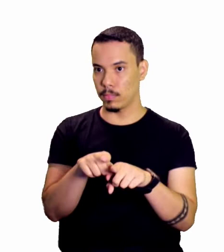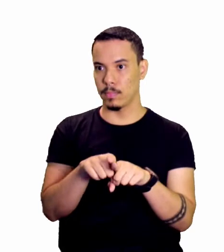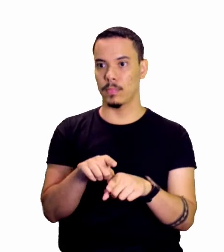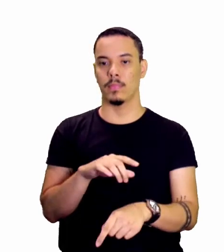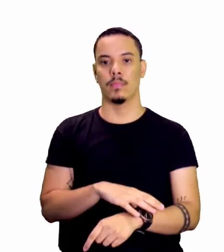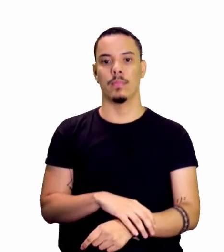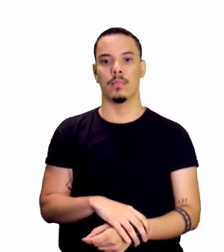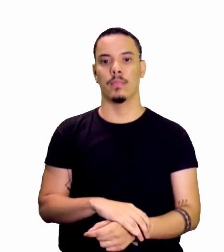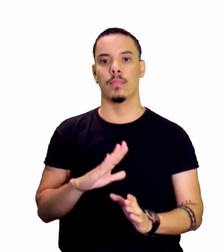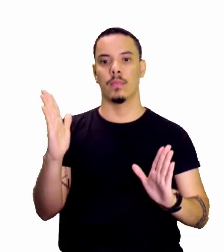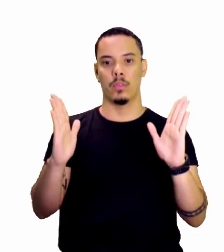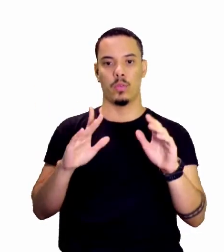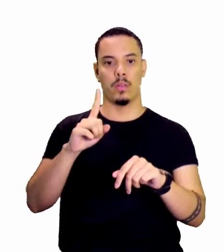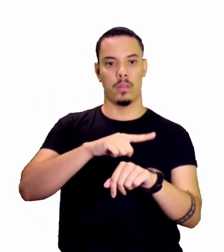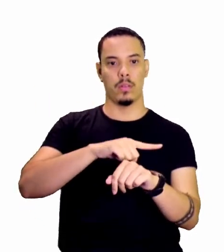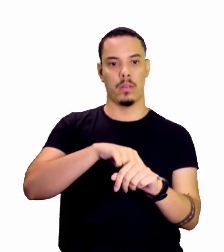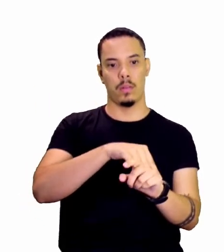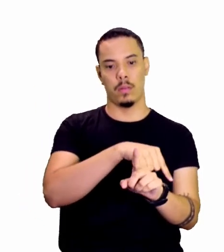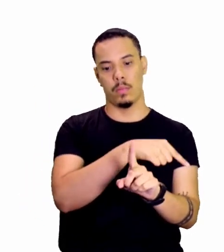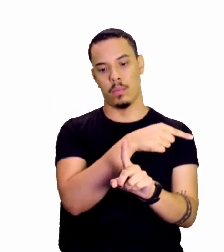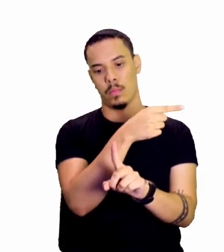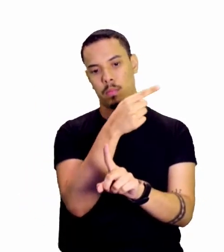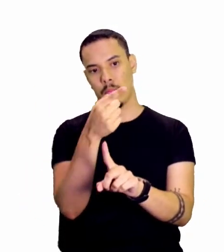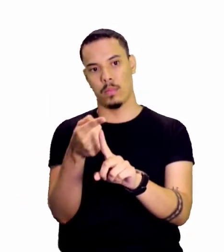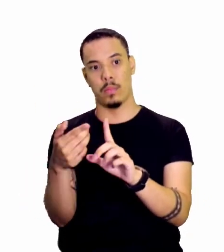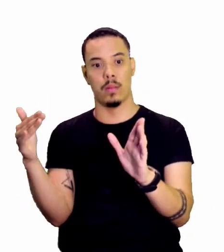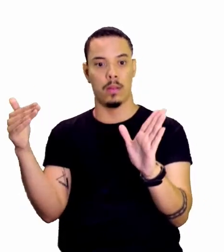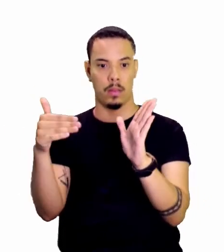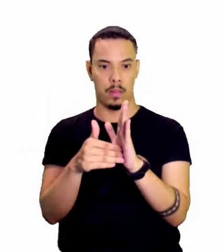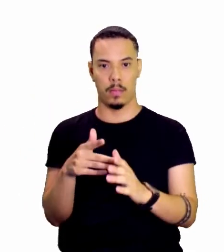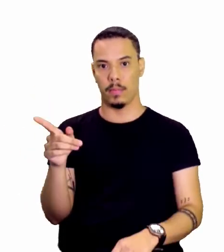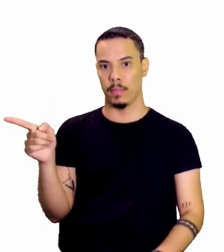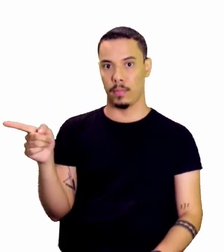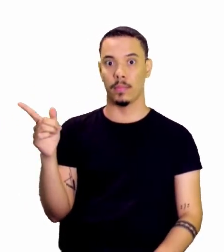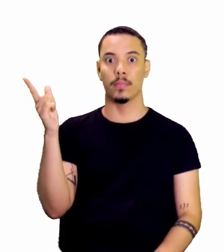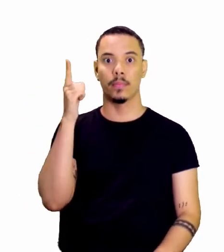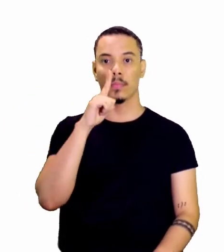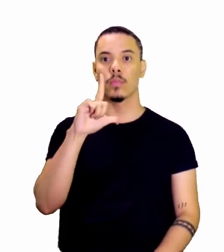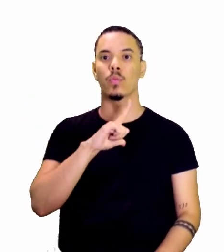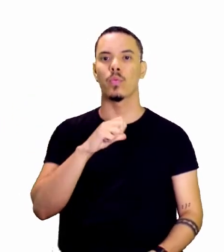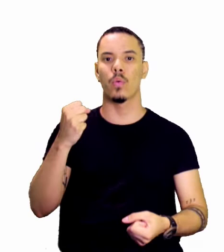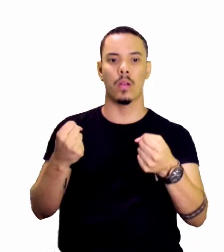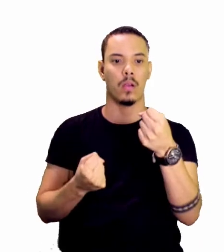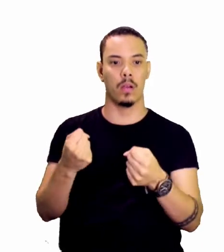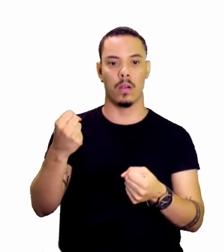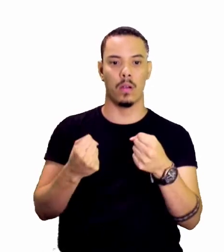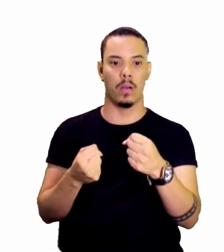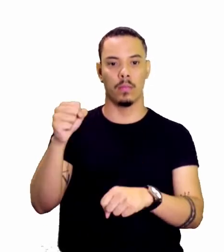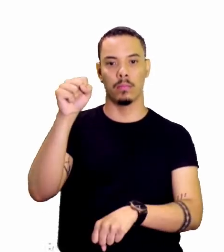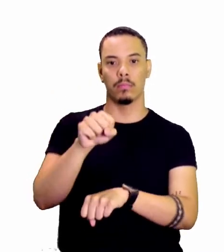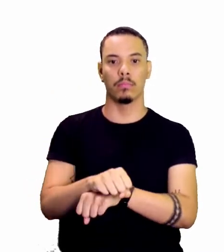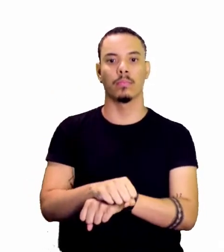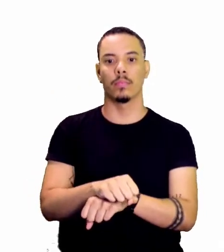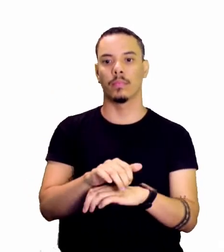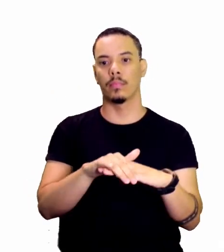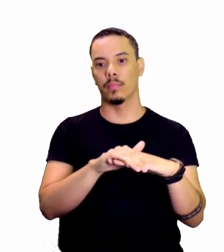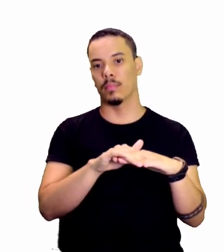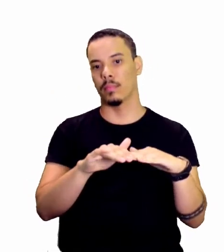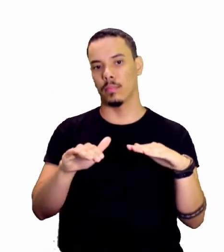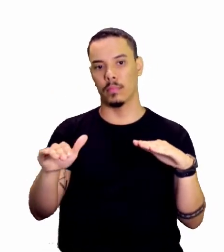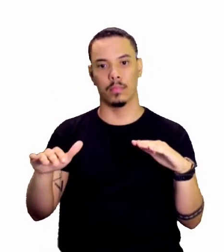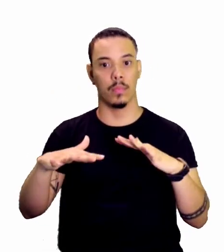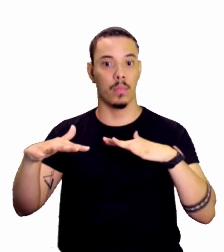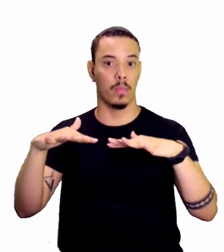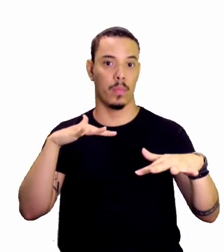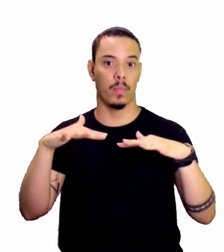durante esse tempo que daqui até aqui nós tivemos o carro então como posso dizer sem